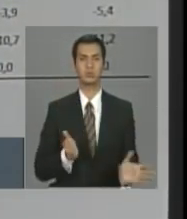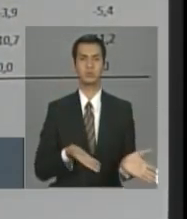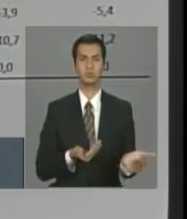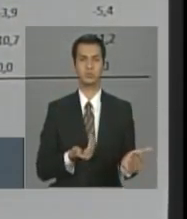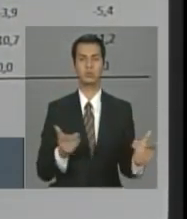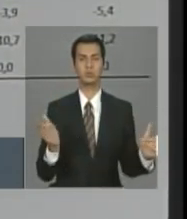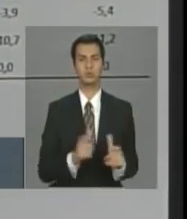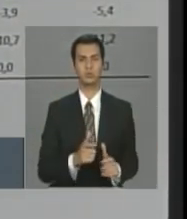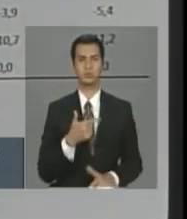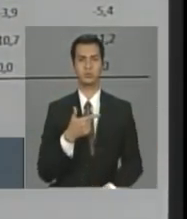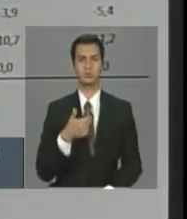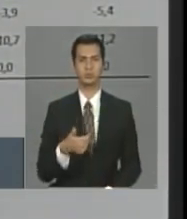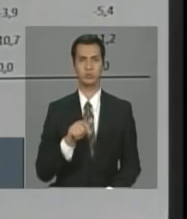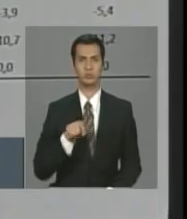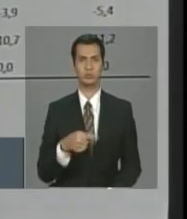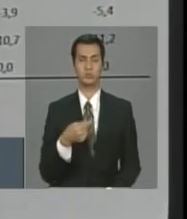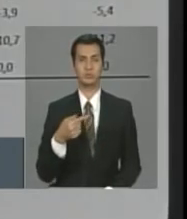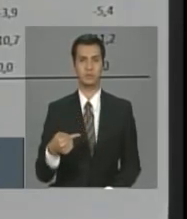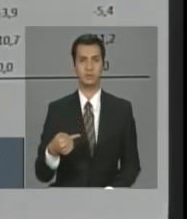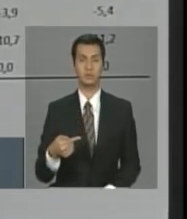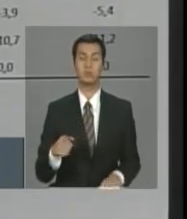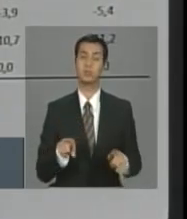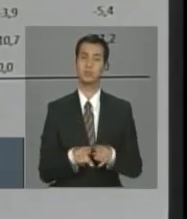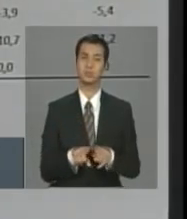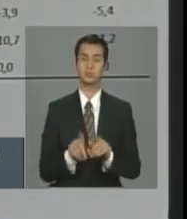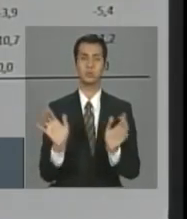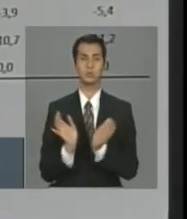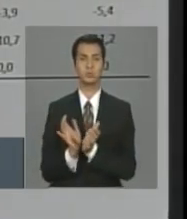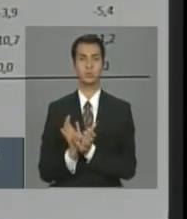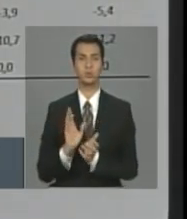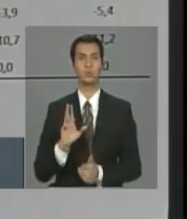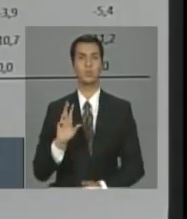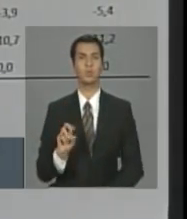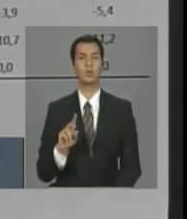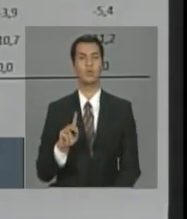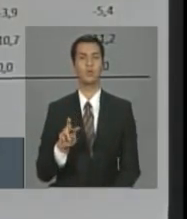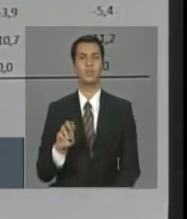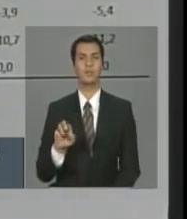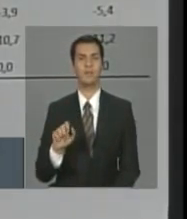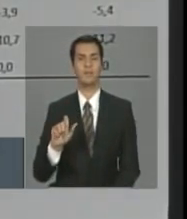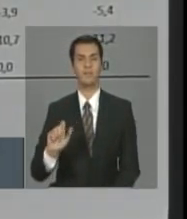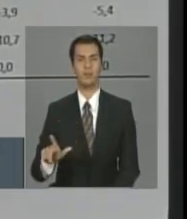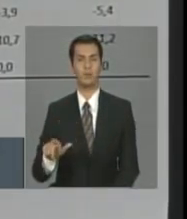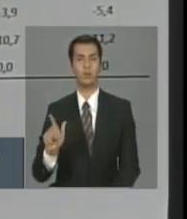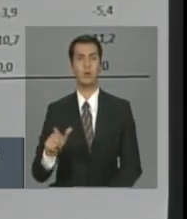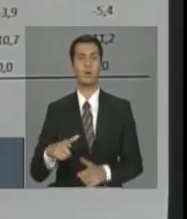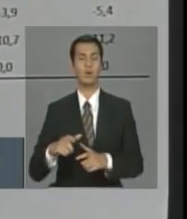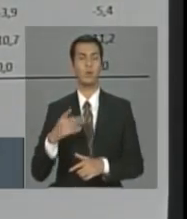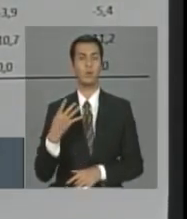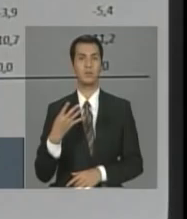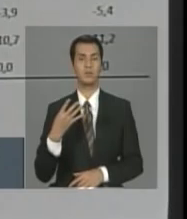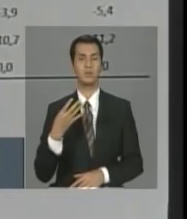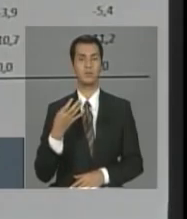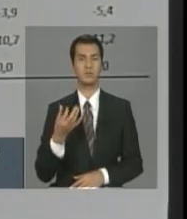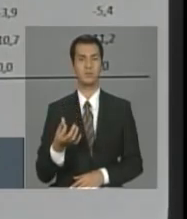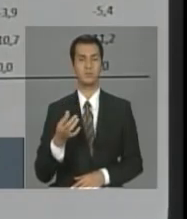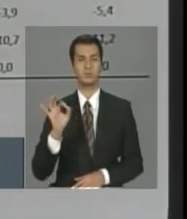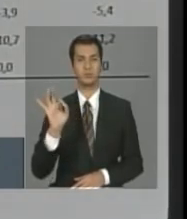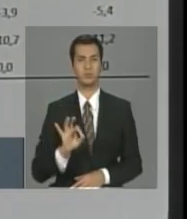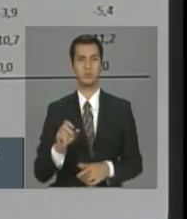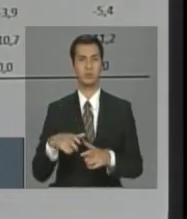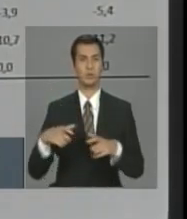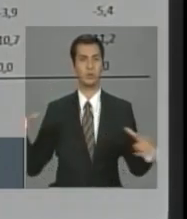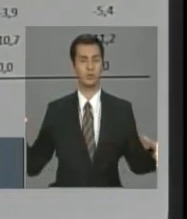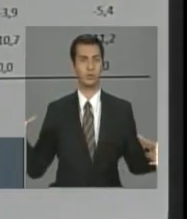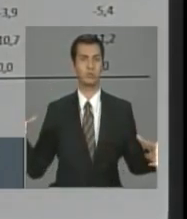para 21,7%. E o público não vulnerável aumentou, de 40,6% do total de jovens.